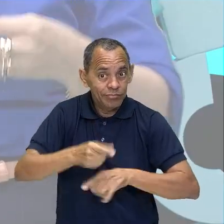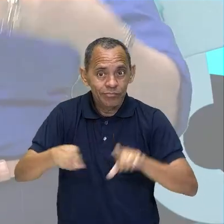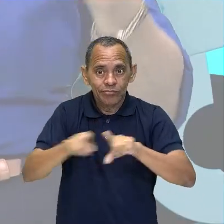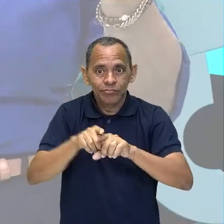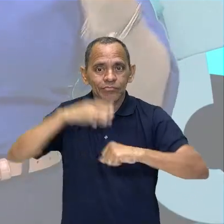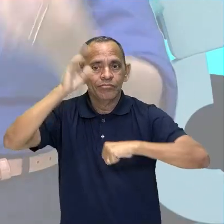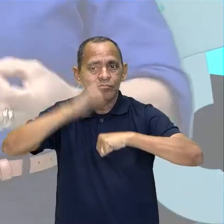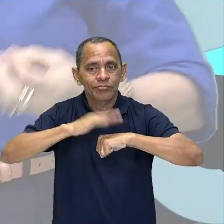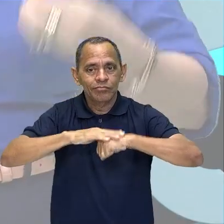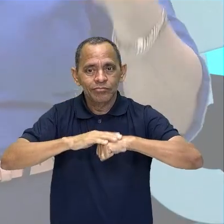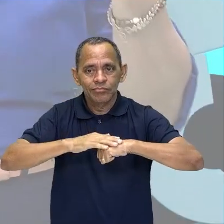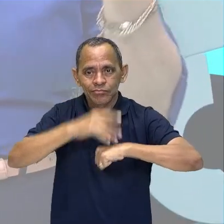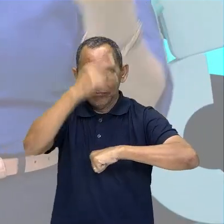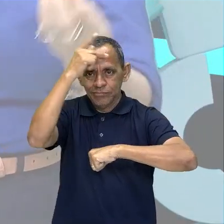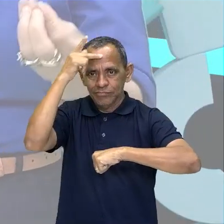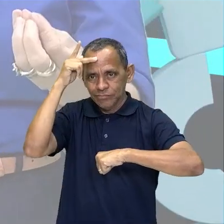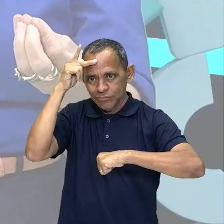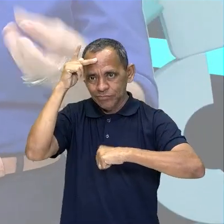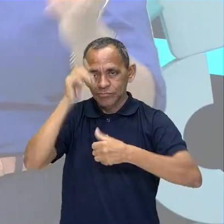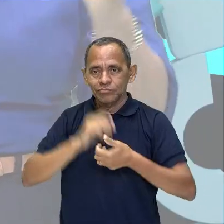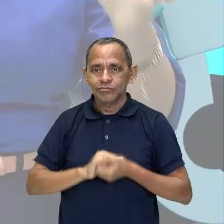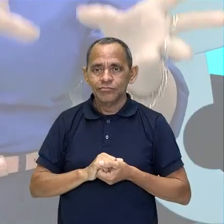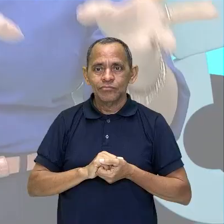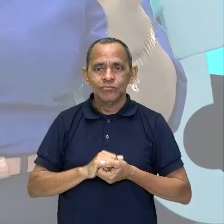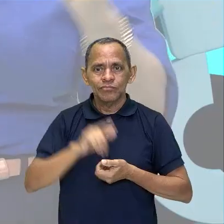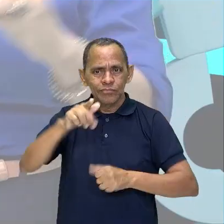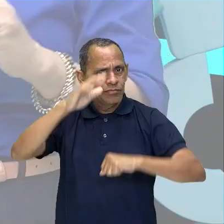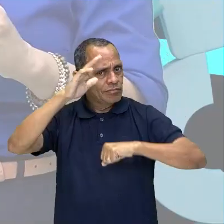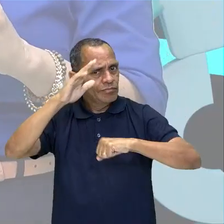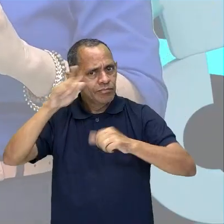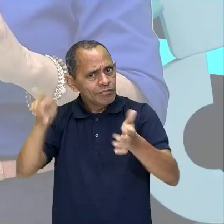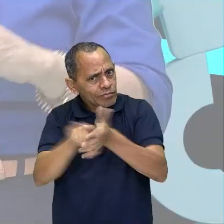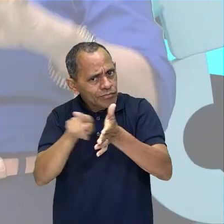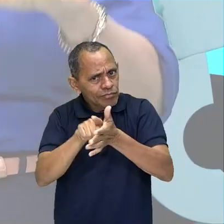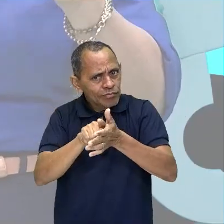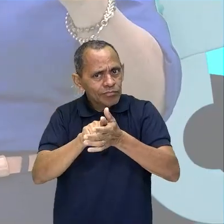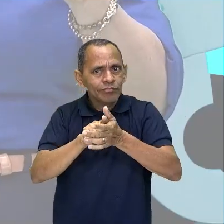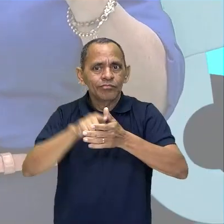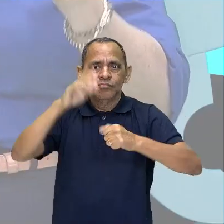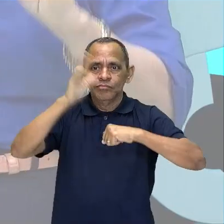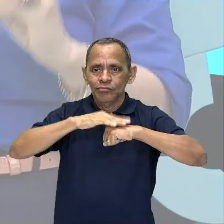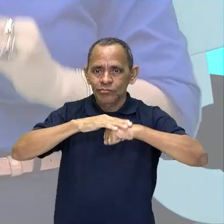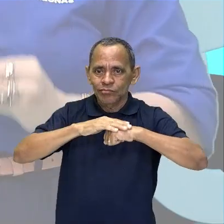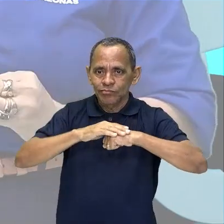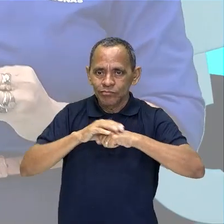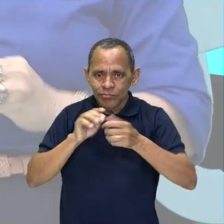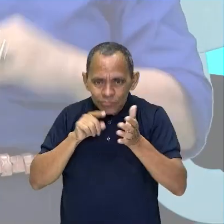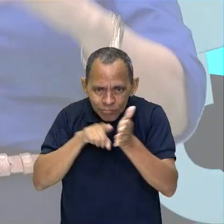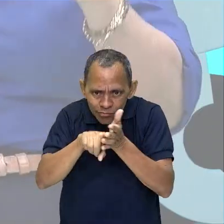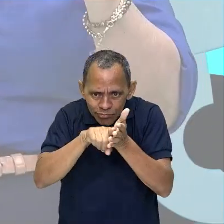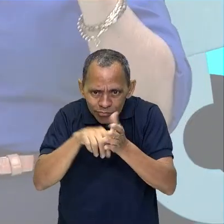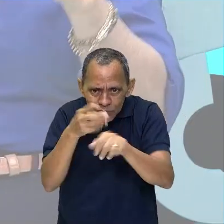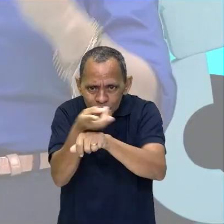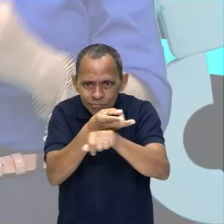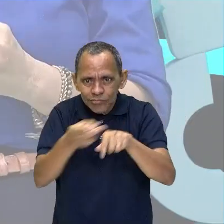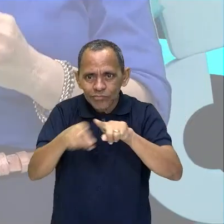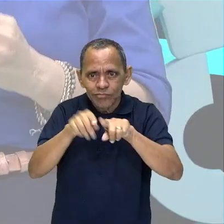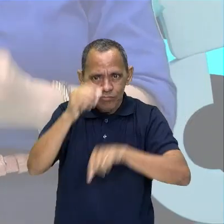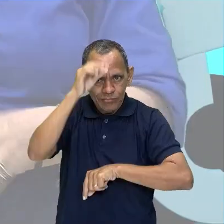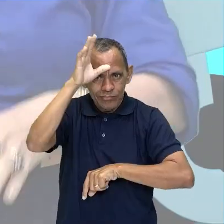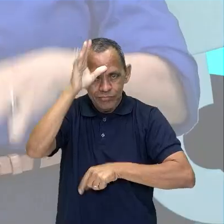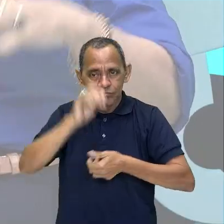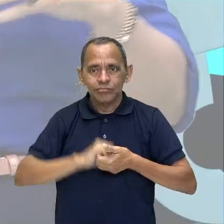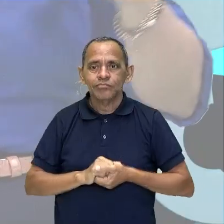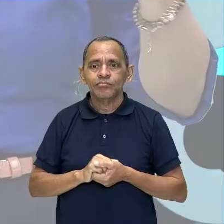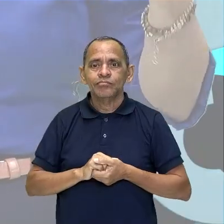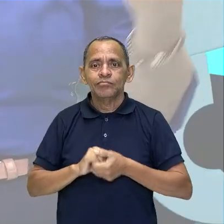autonomia. Você vai ser protagonista, você vai ser autônomo na busca desse conhecimento. Então, as hipermídias